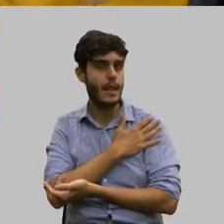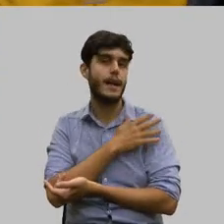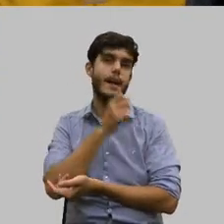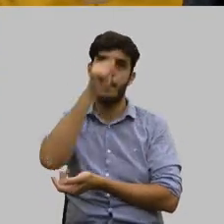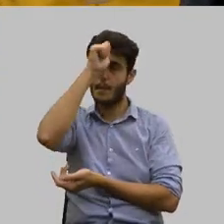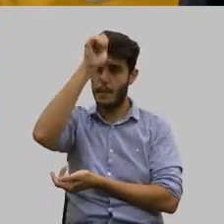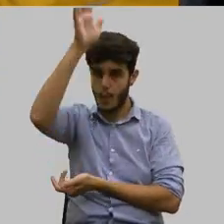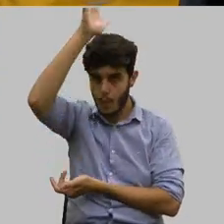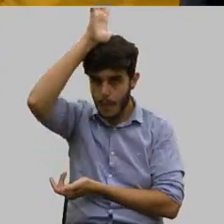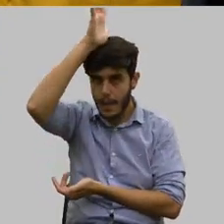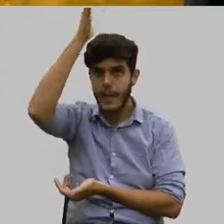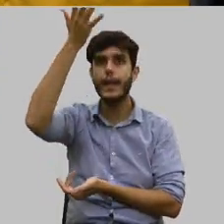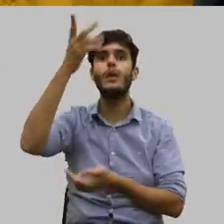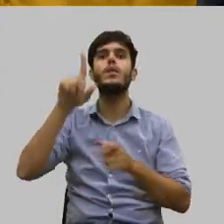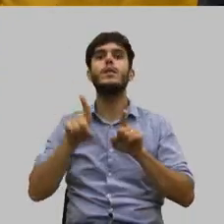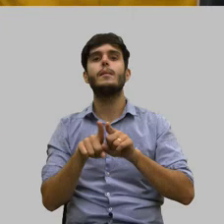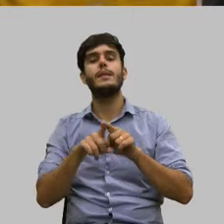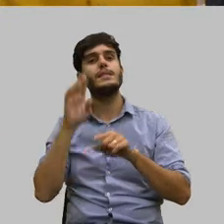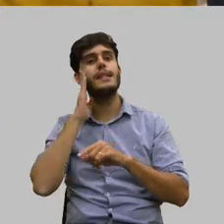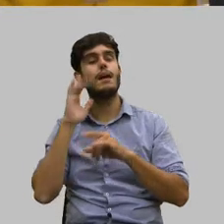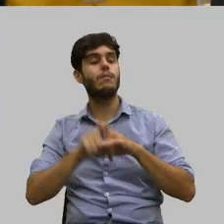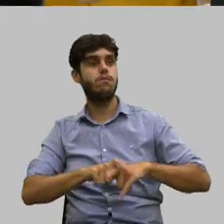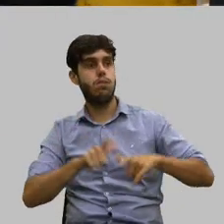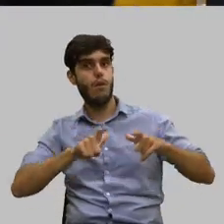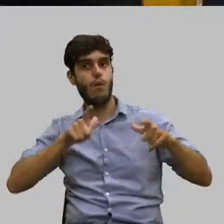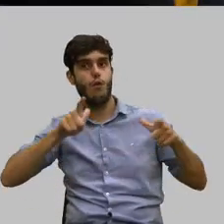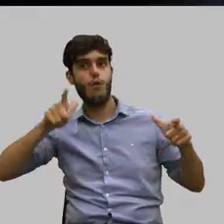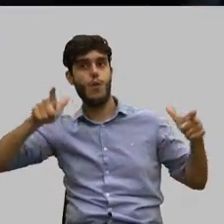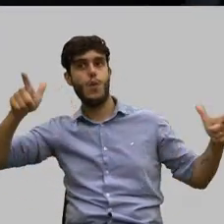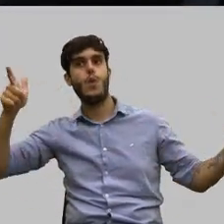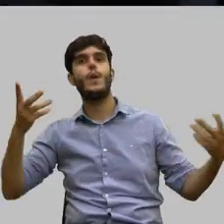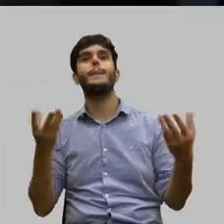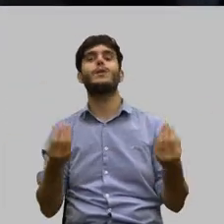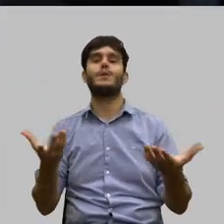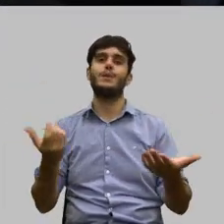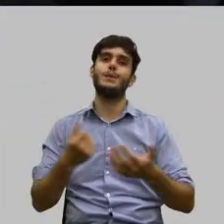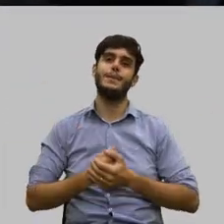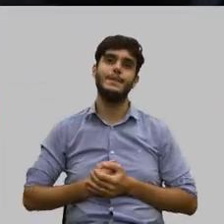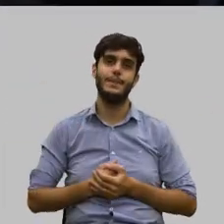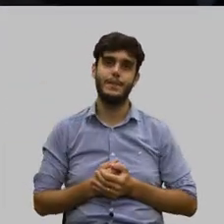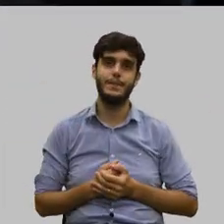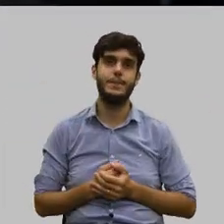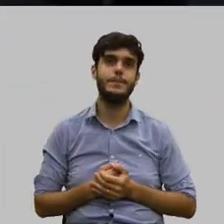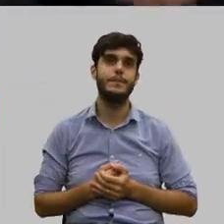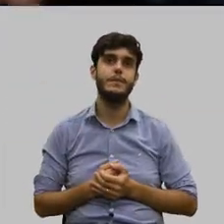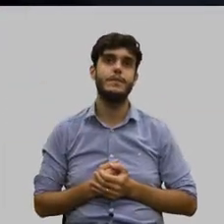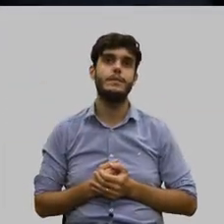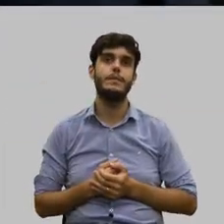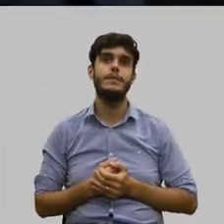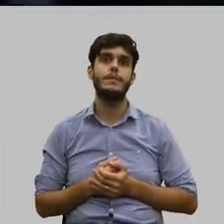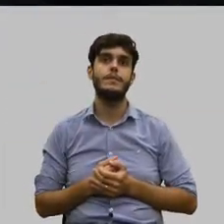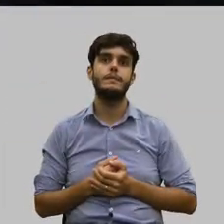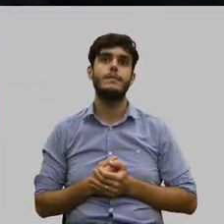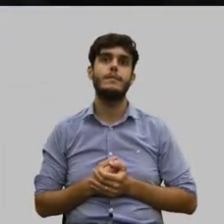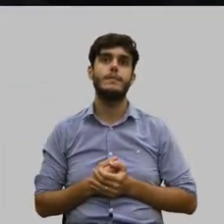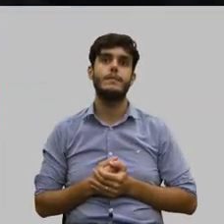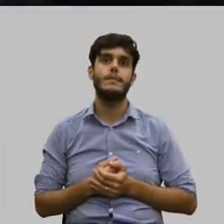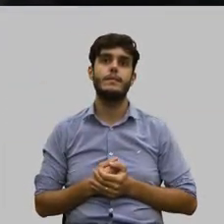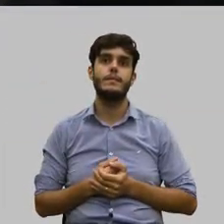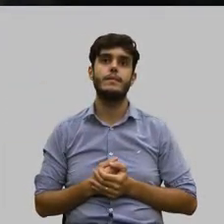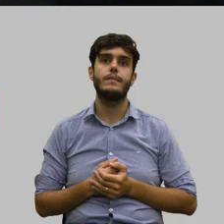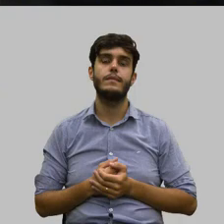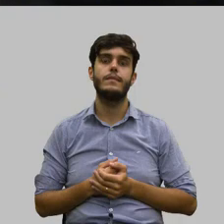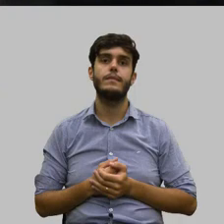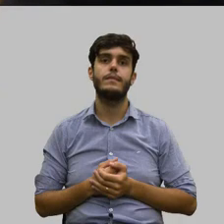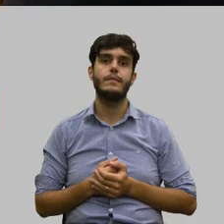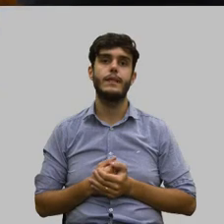sabe da grandiosidade ontem ocupei Tribuna para falar